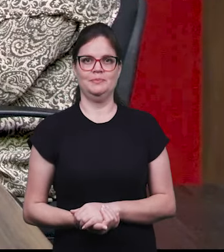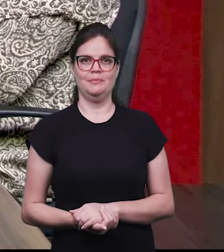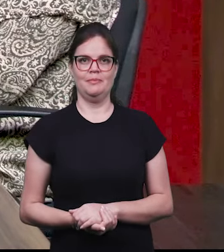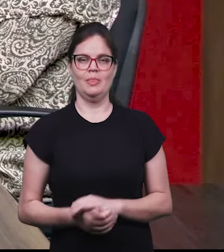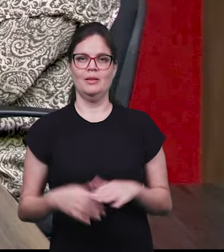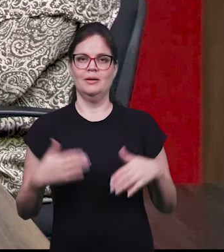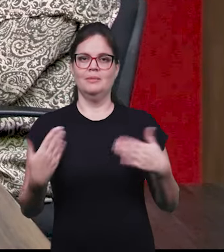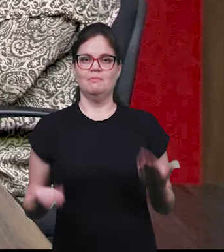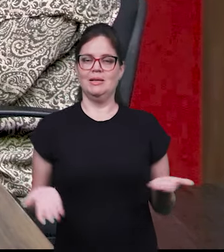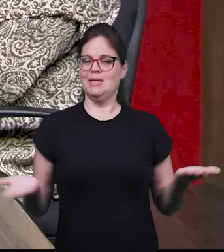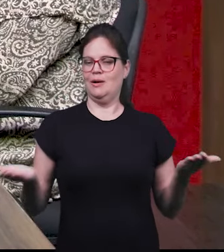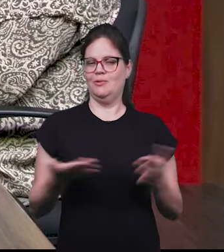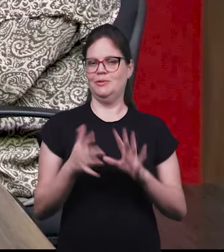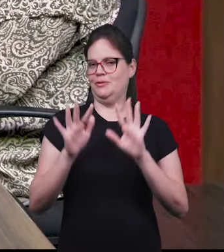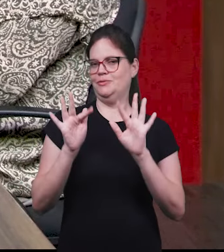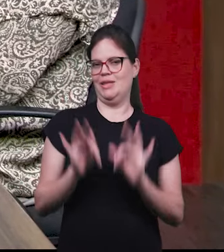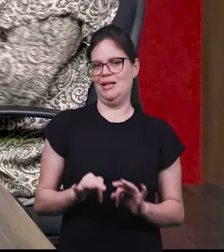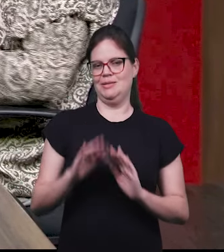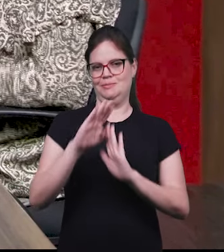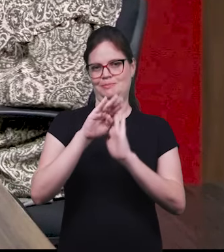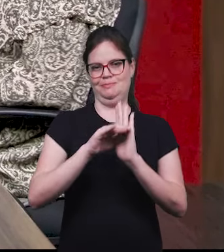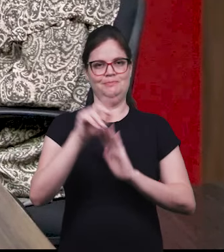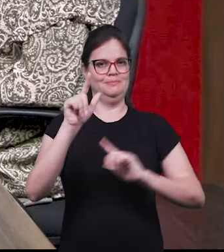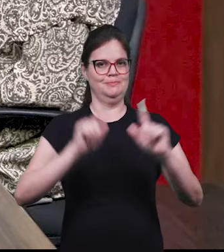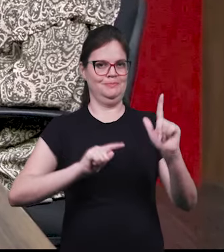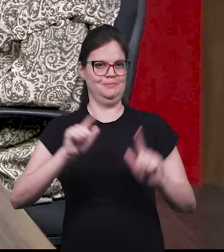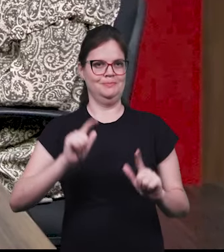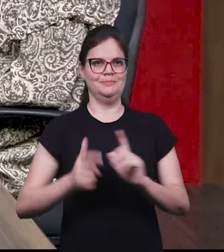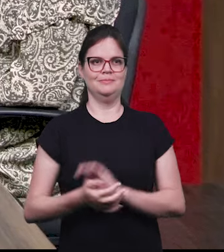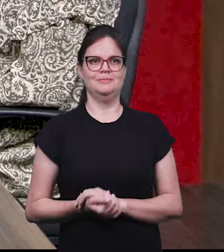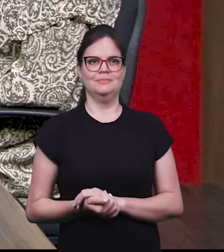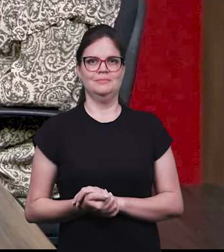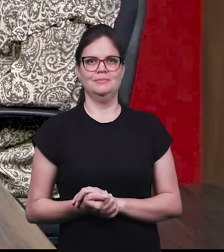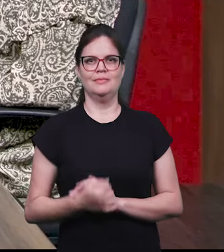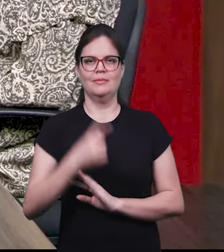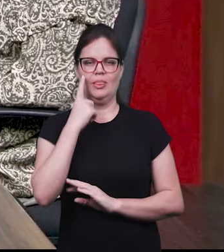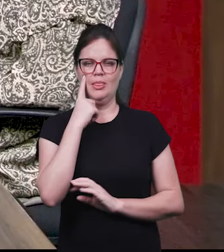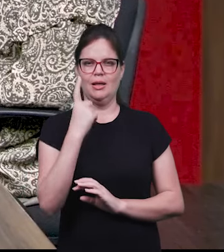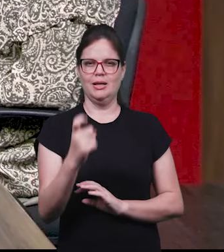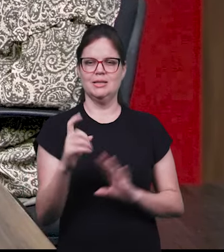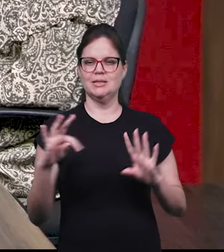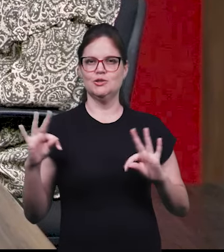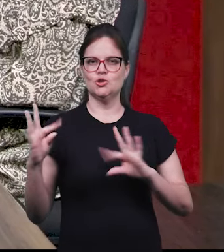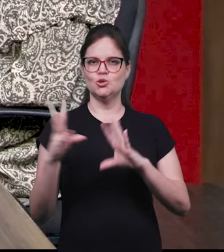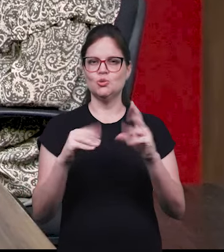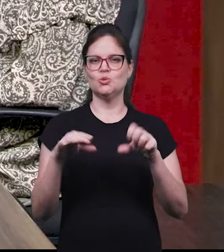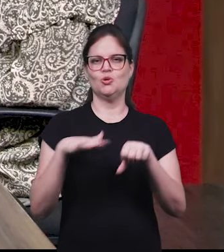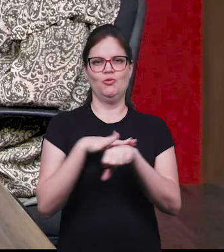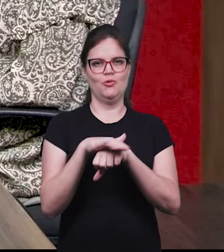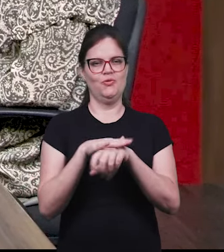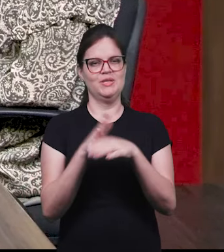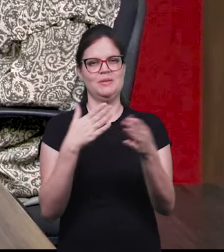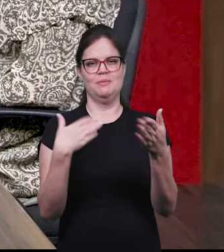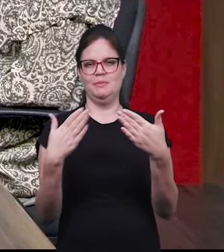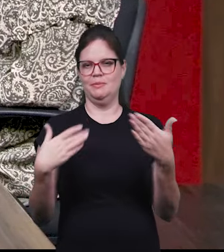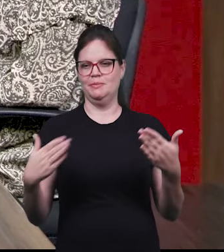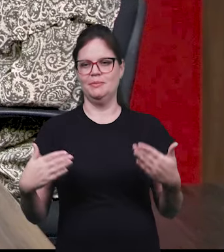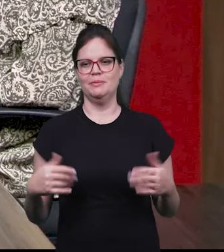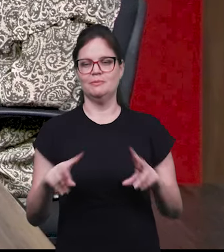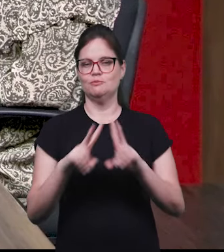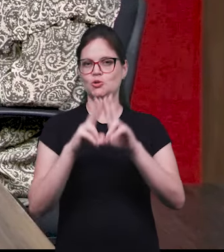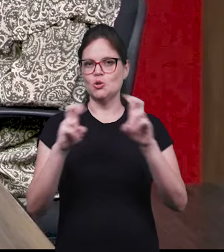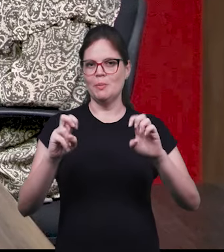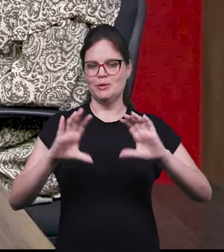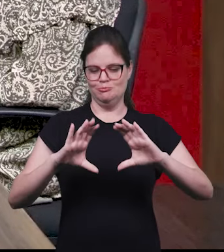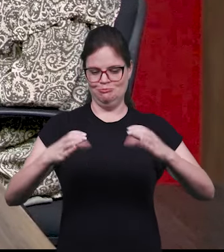importante. Mas vamos ficando por aqui hoje. Muito interessante tudo que foi visto aqui